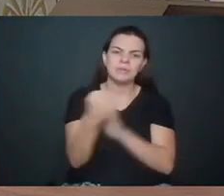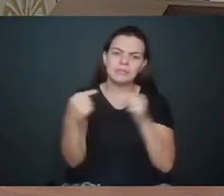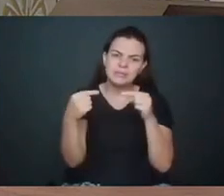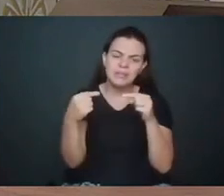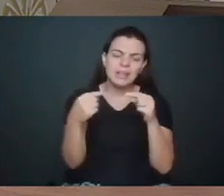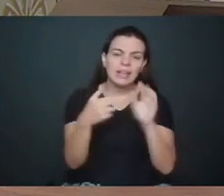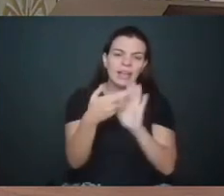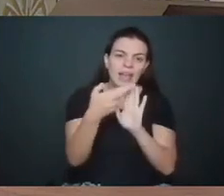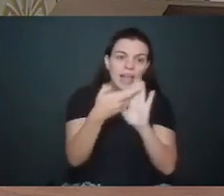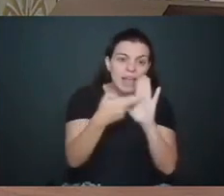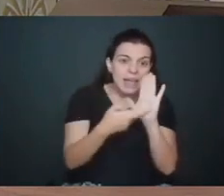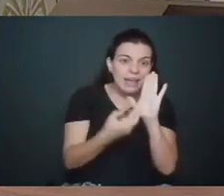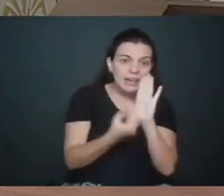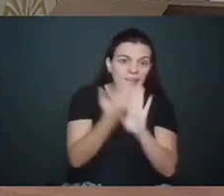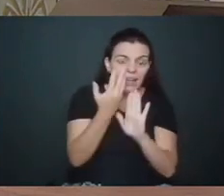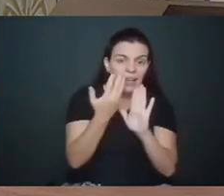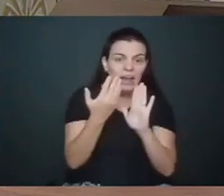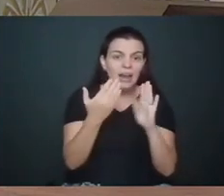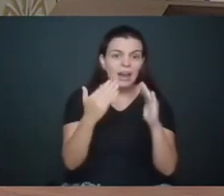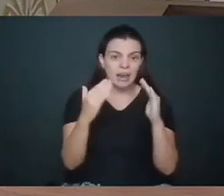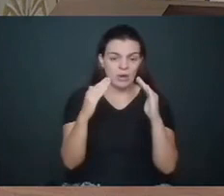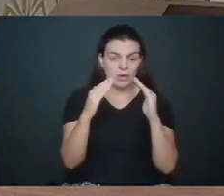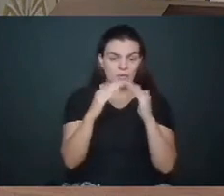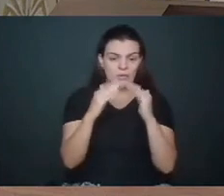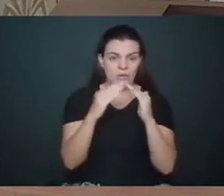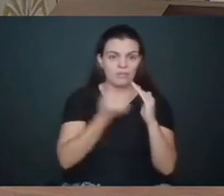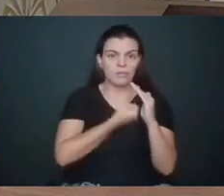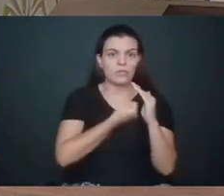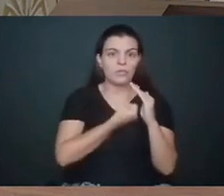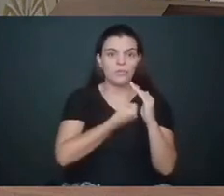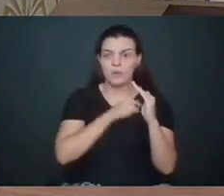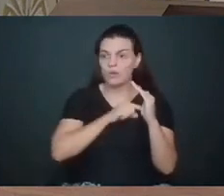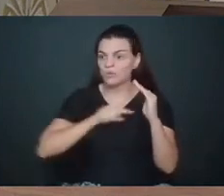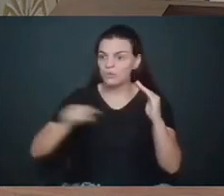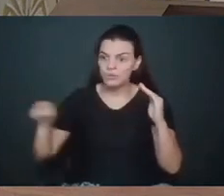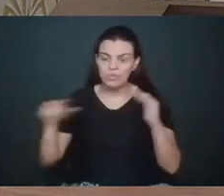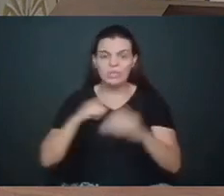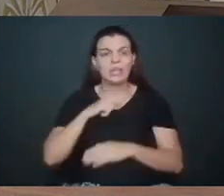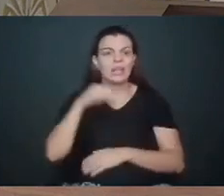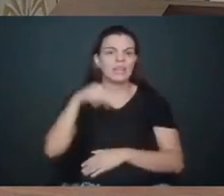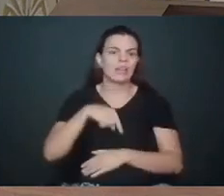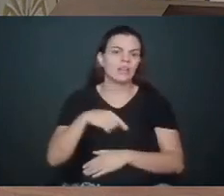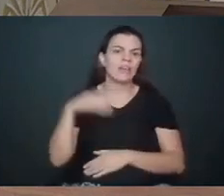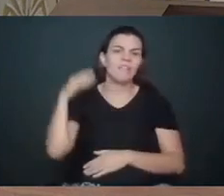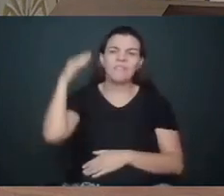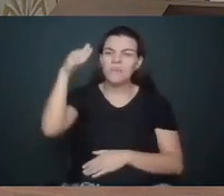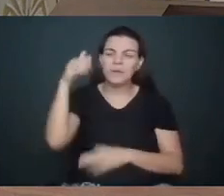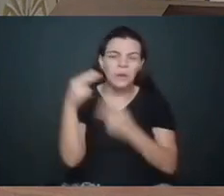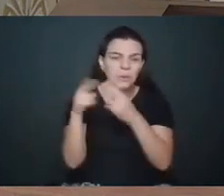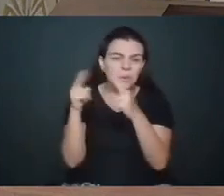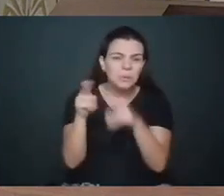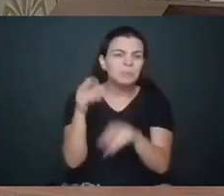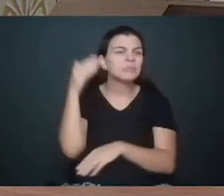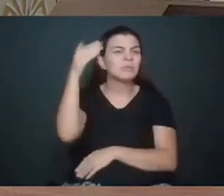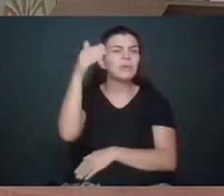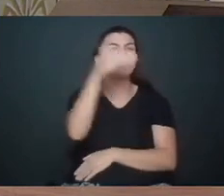Curitiba? Vamos padronizar? Eu já lutei em urbe, já lutei em tudo quanto foi lugar. Eu disse, o